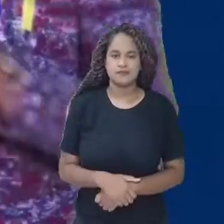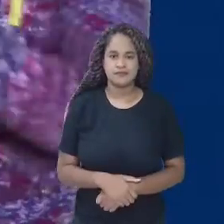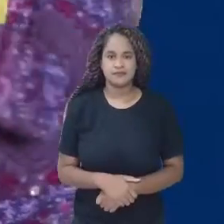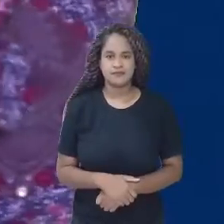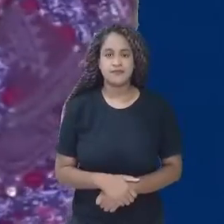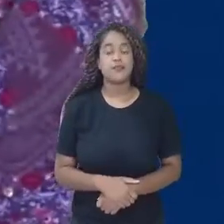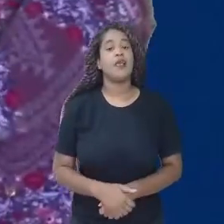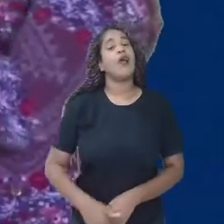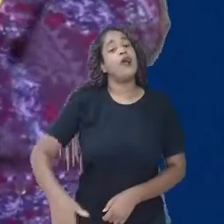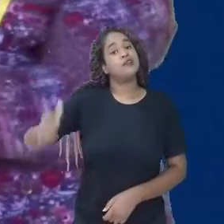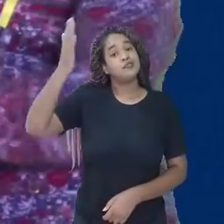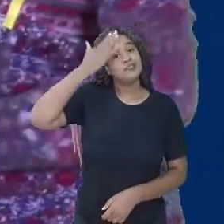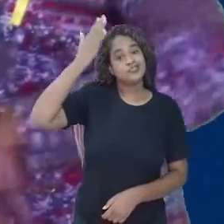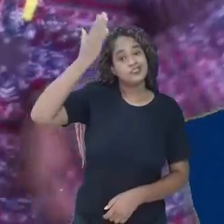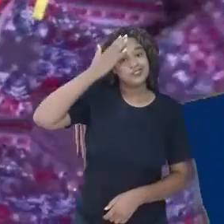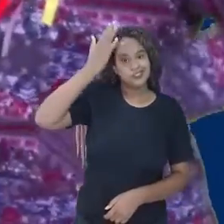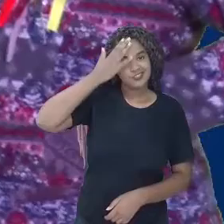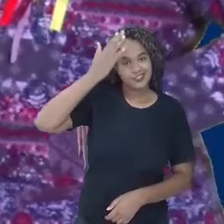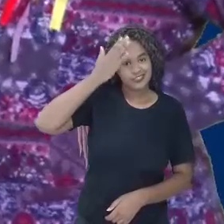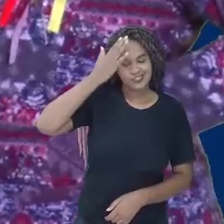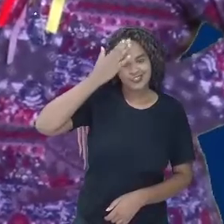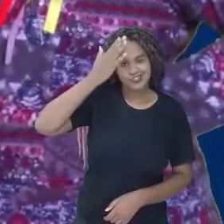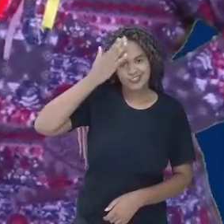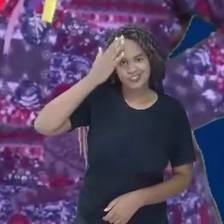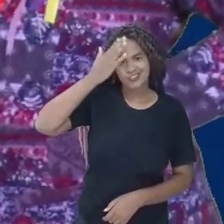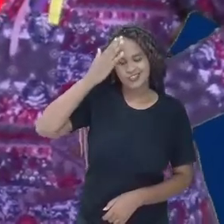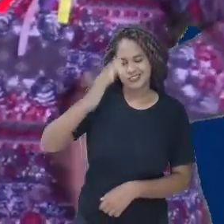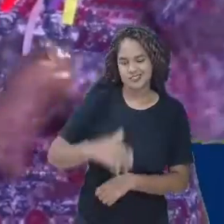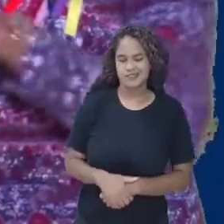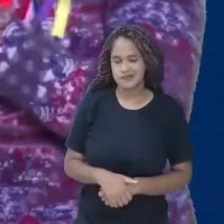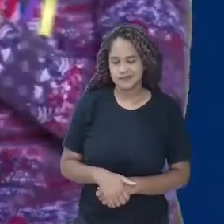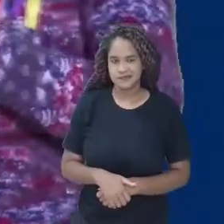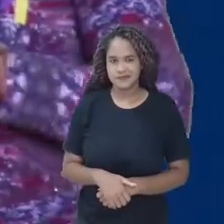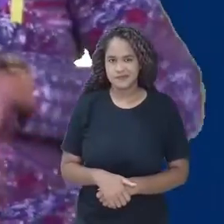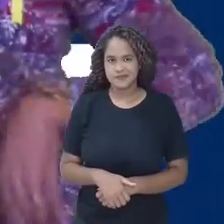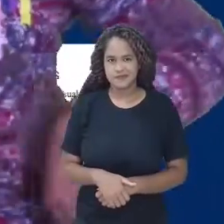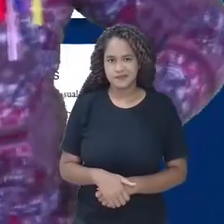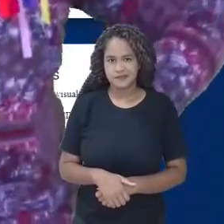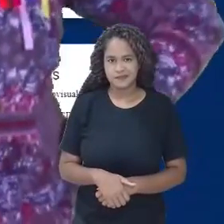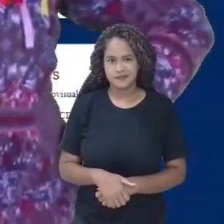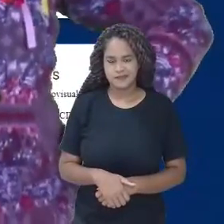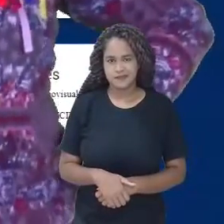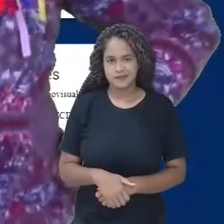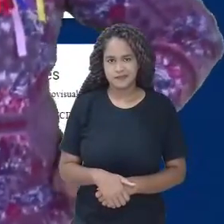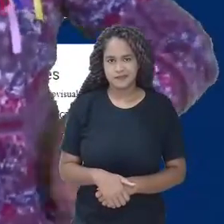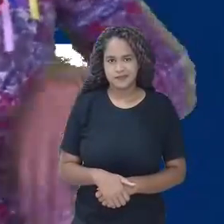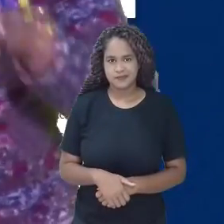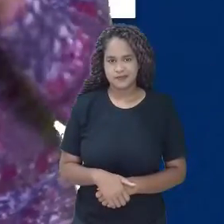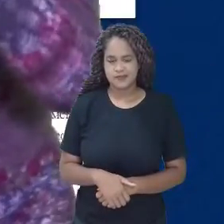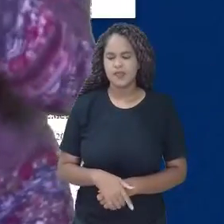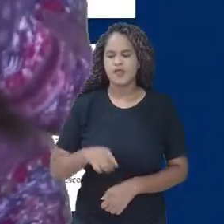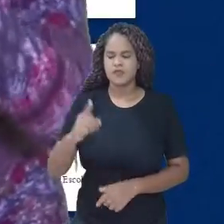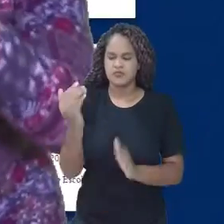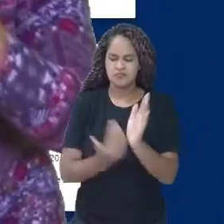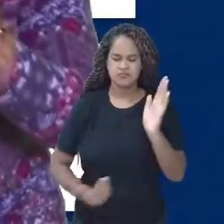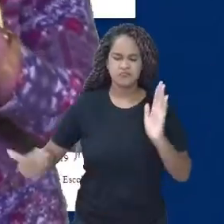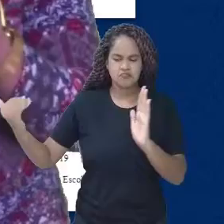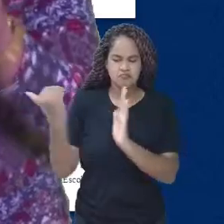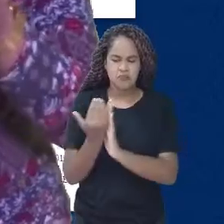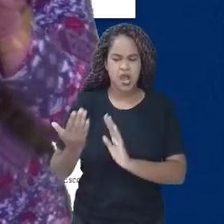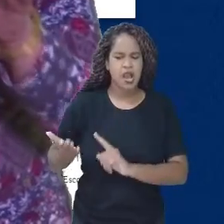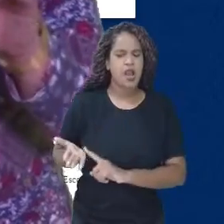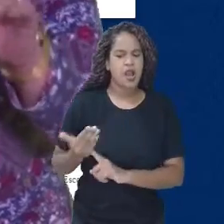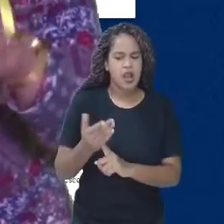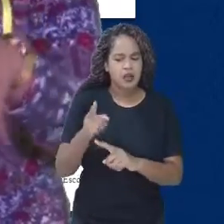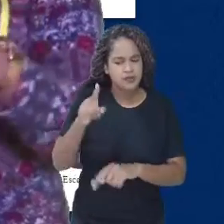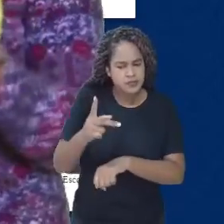Ensine.educ.rec.br. Ah, tu é digital Se mesmo. tu colocar www, tu não vai achar Tu nada. é digital mesmo. É. Aí tu procura lá,